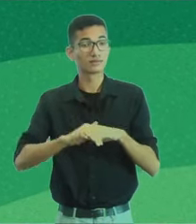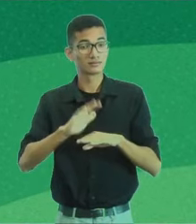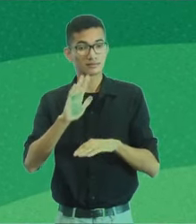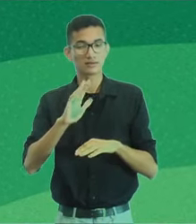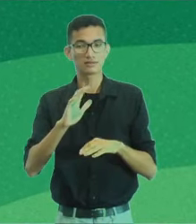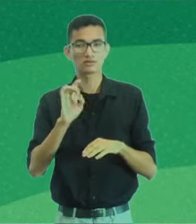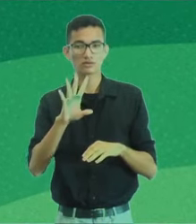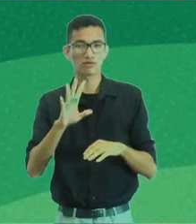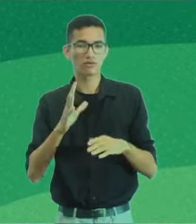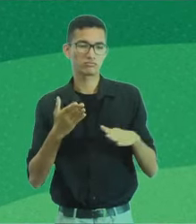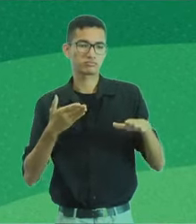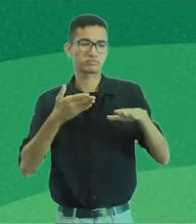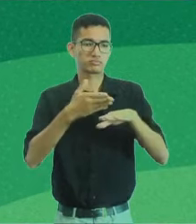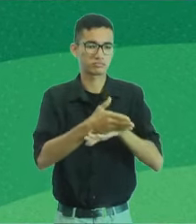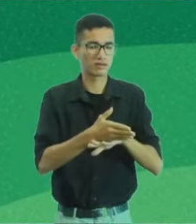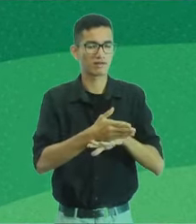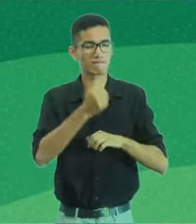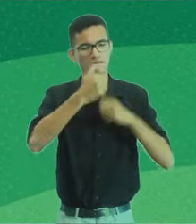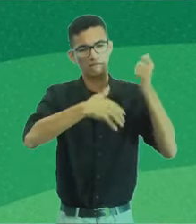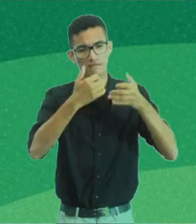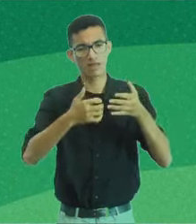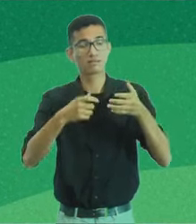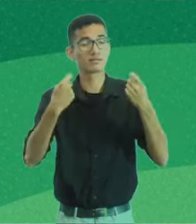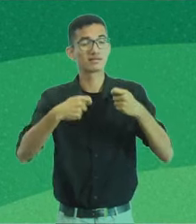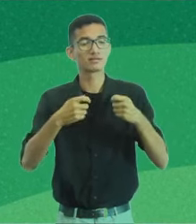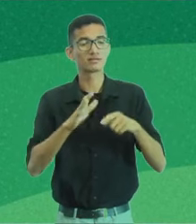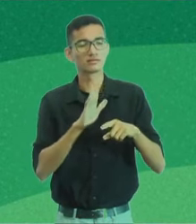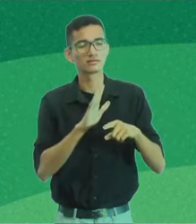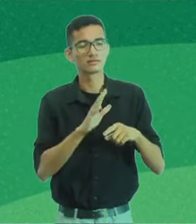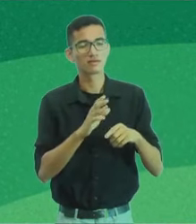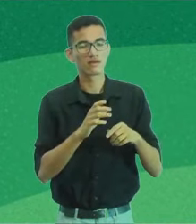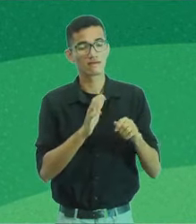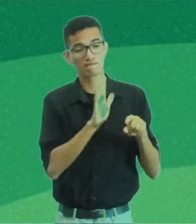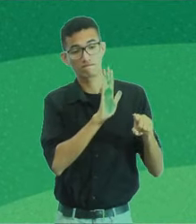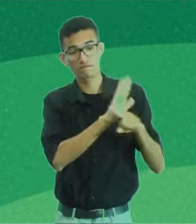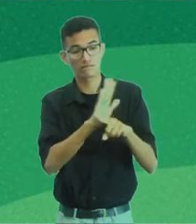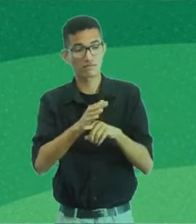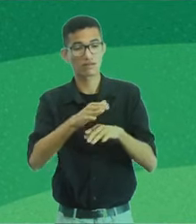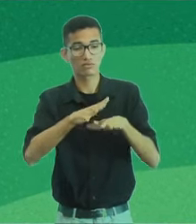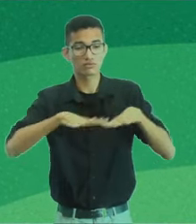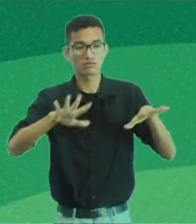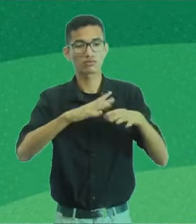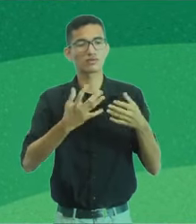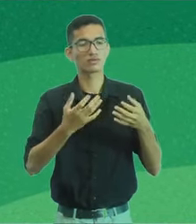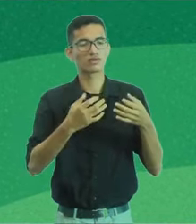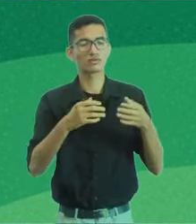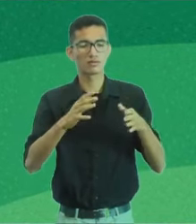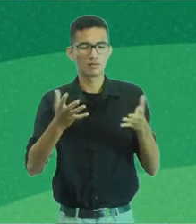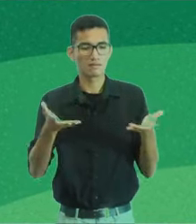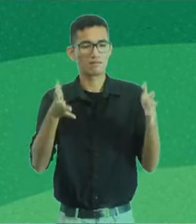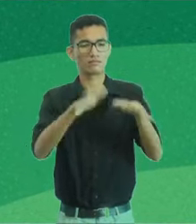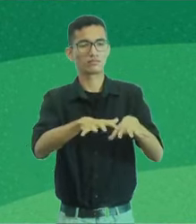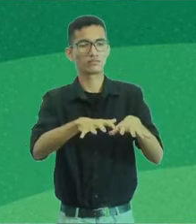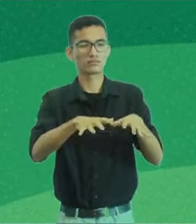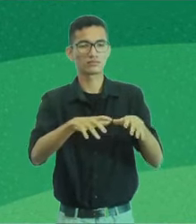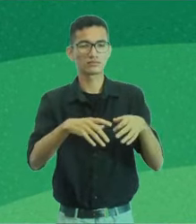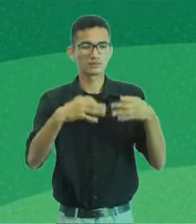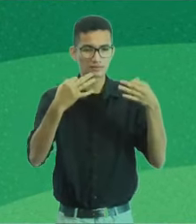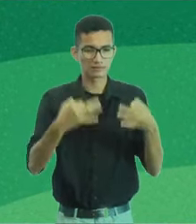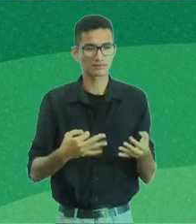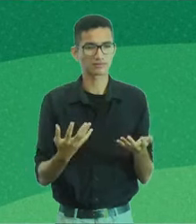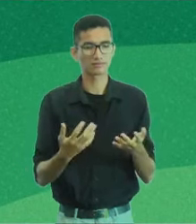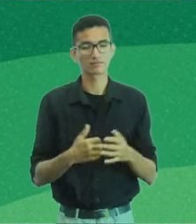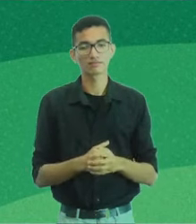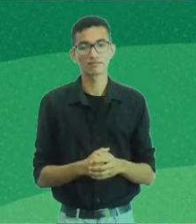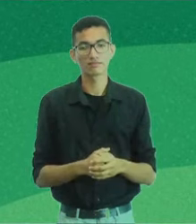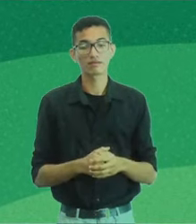ocupar espaço a gente tem que fazer com que esses lugares sejam mais seguros e mais inclusivos e